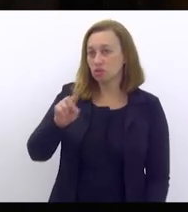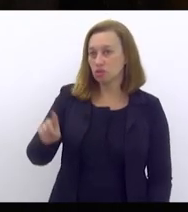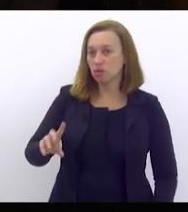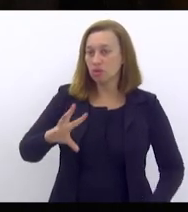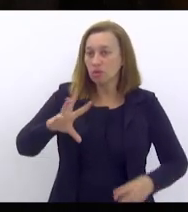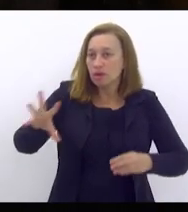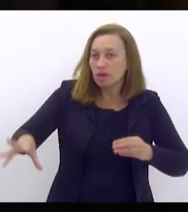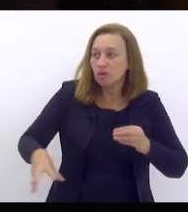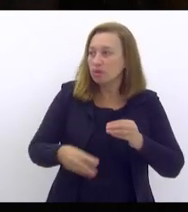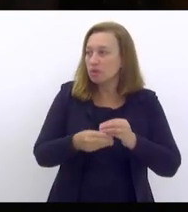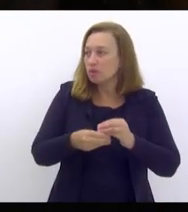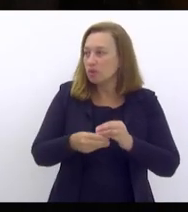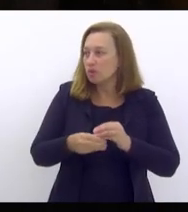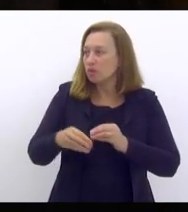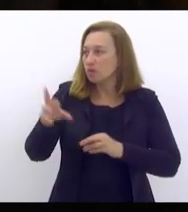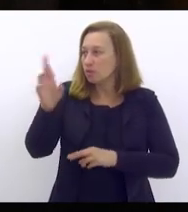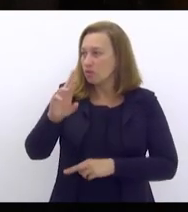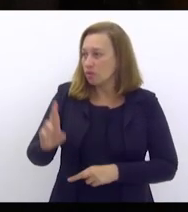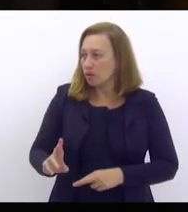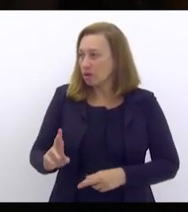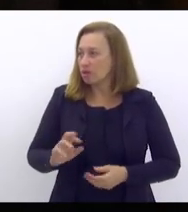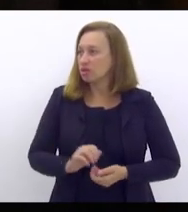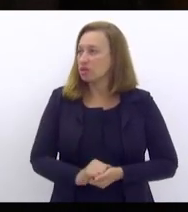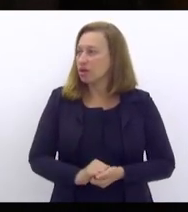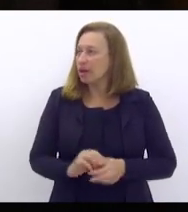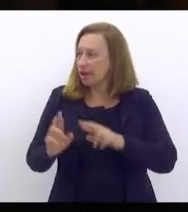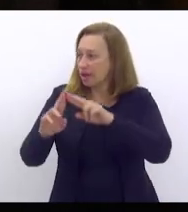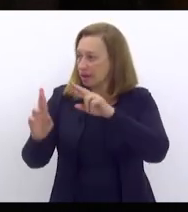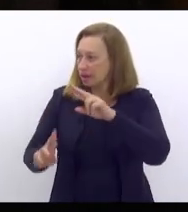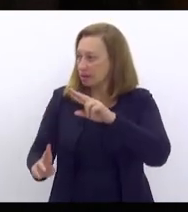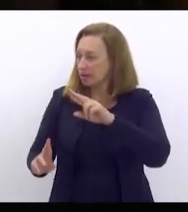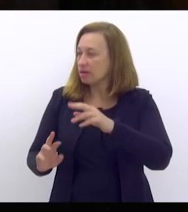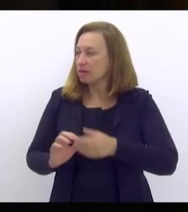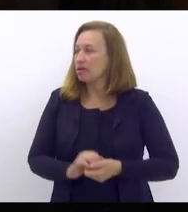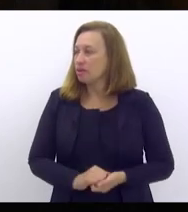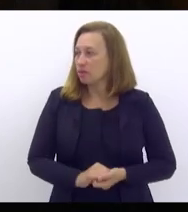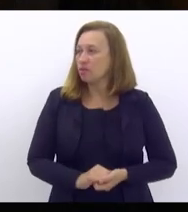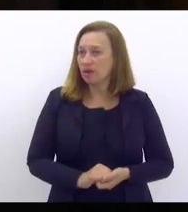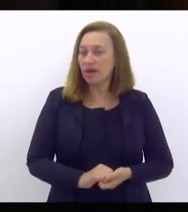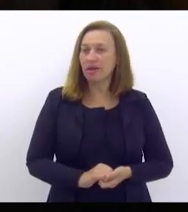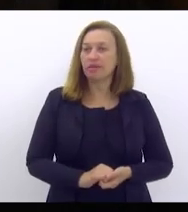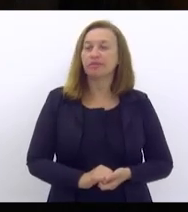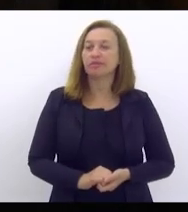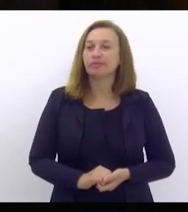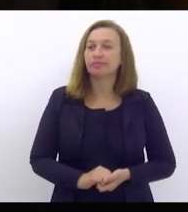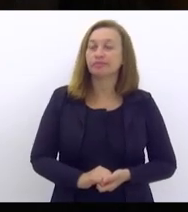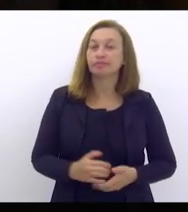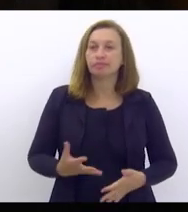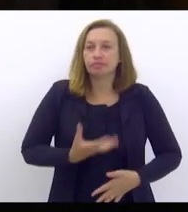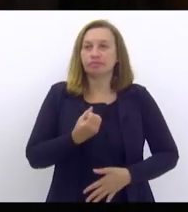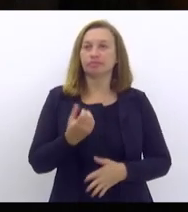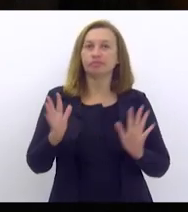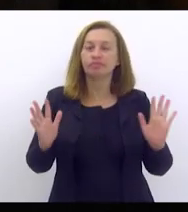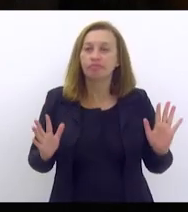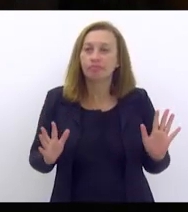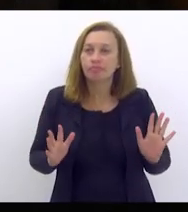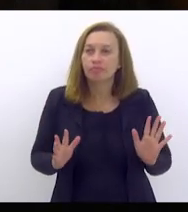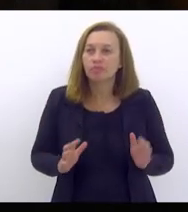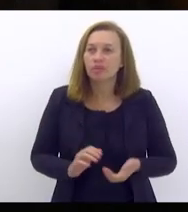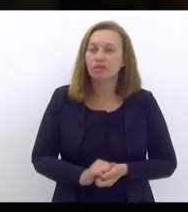ao UERJ. E, para surpresa minha, o reitor da UERJ era